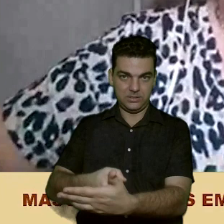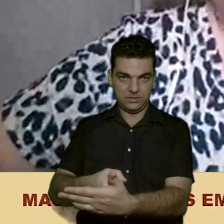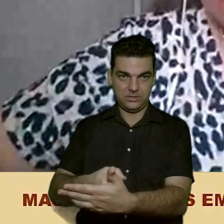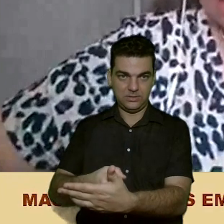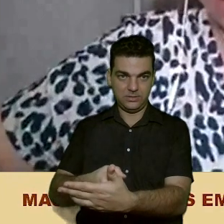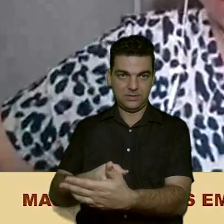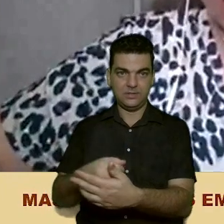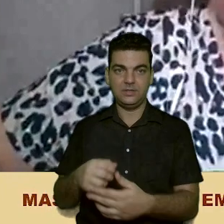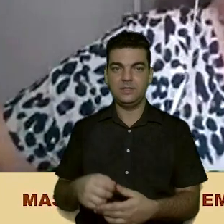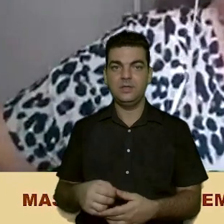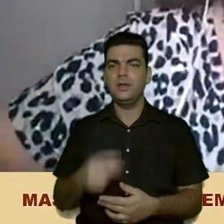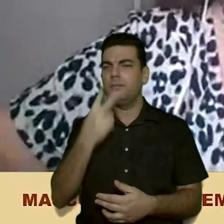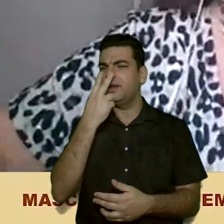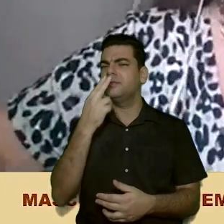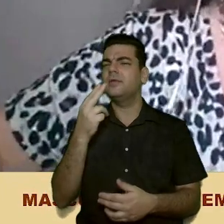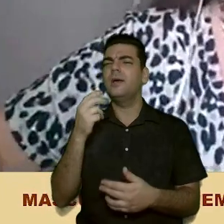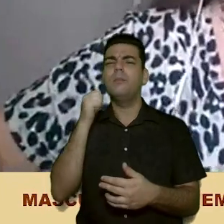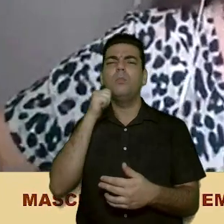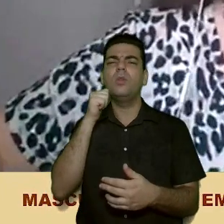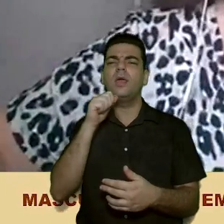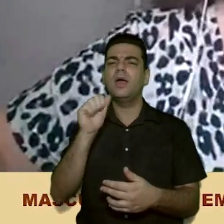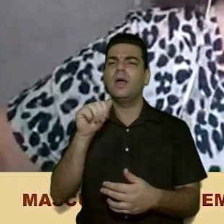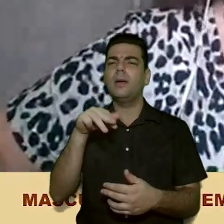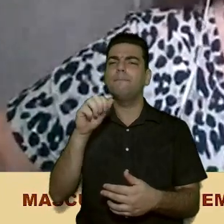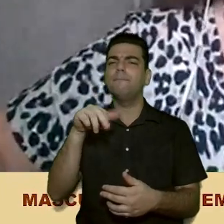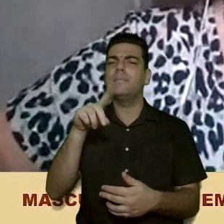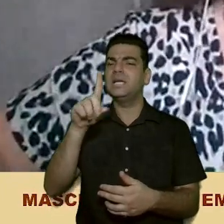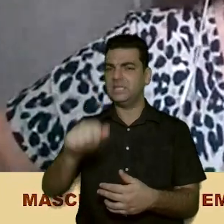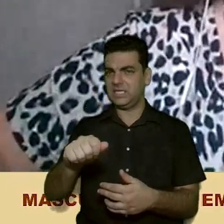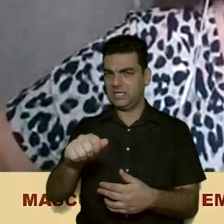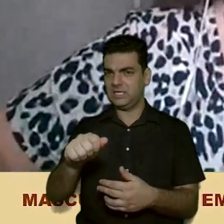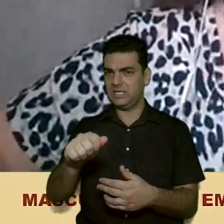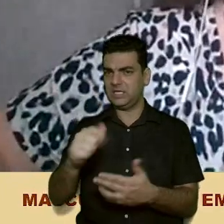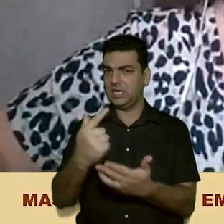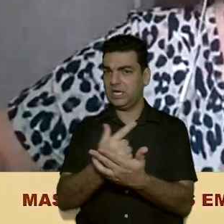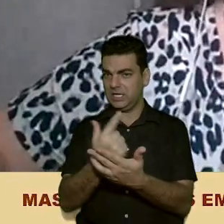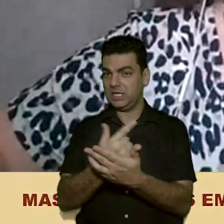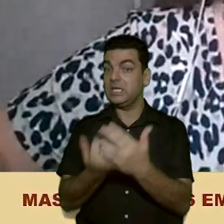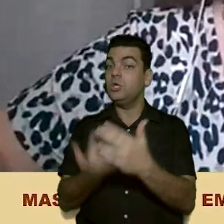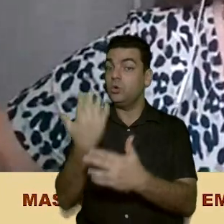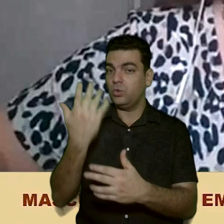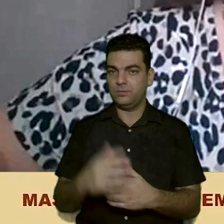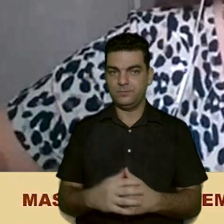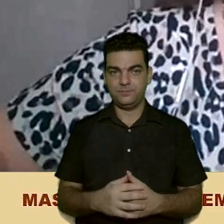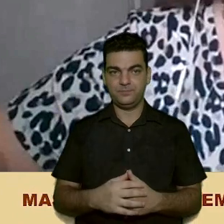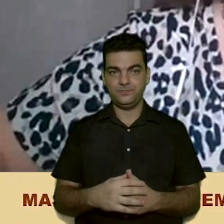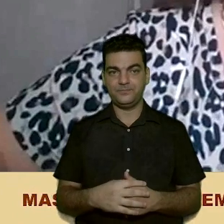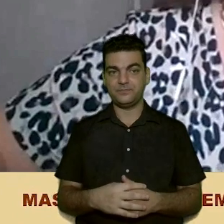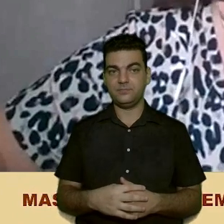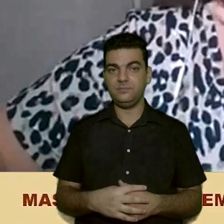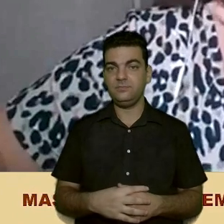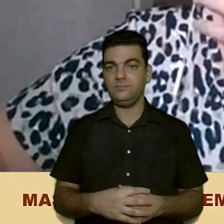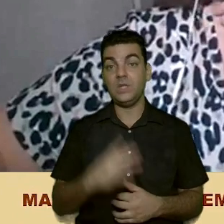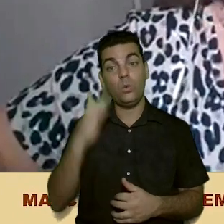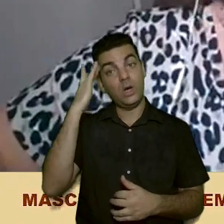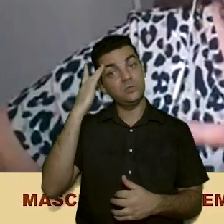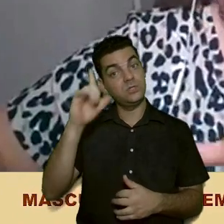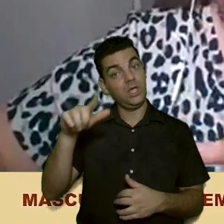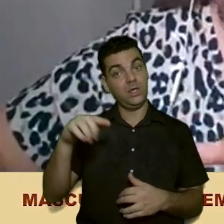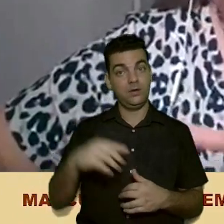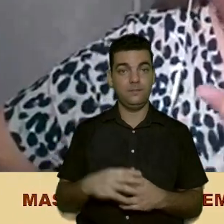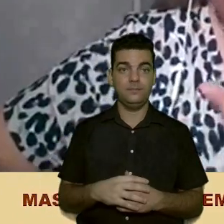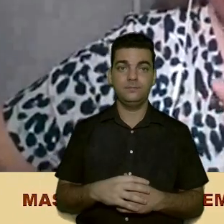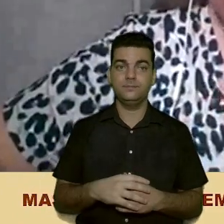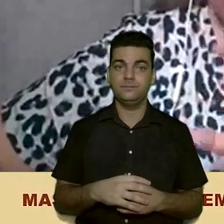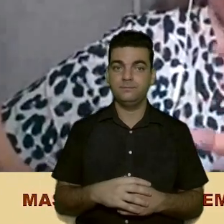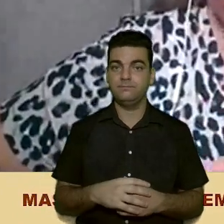Crianças Feministas, da Chimamanda, uma autora, Chimamanda de Angola, acho que é da Lagos, é